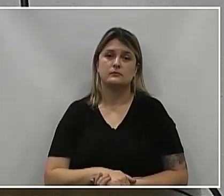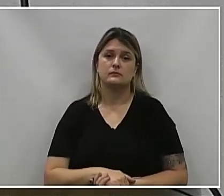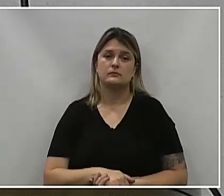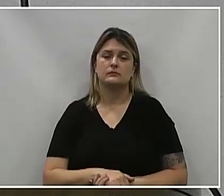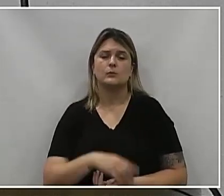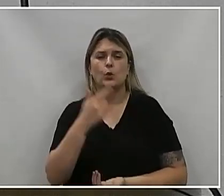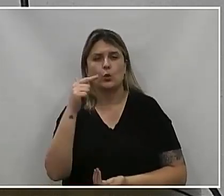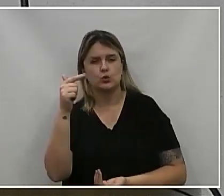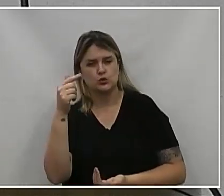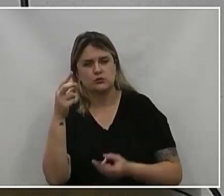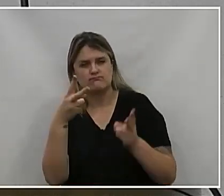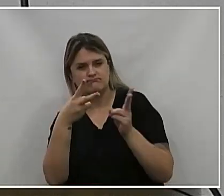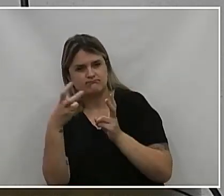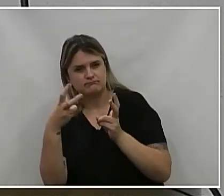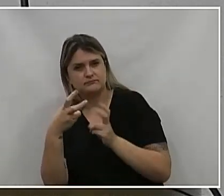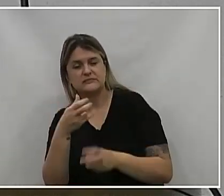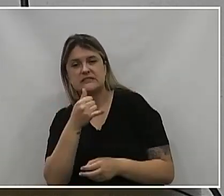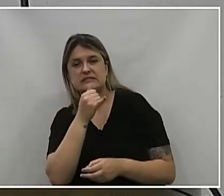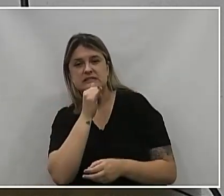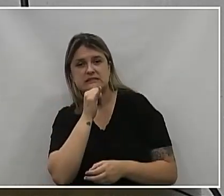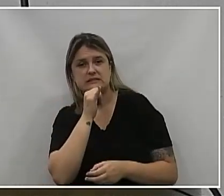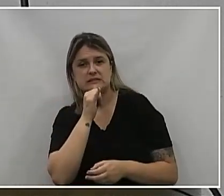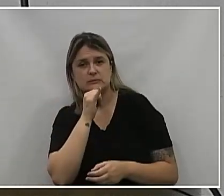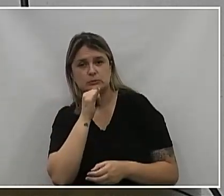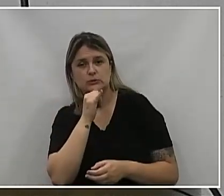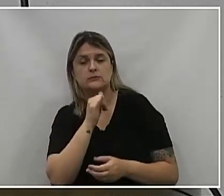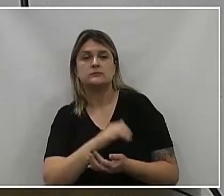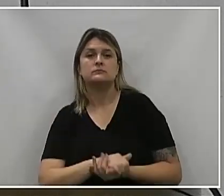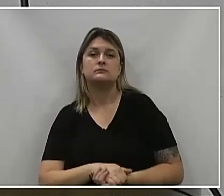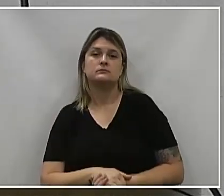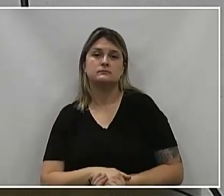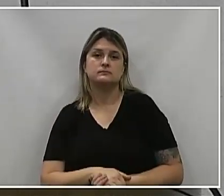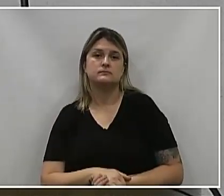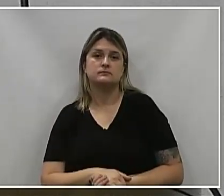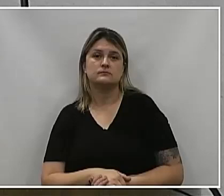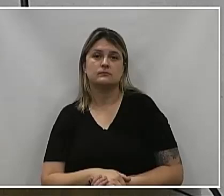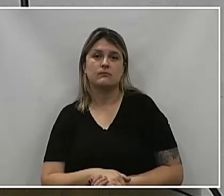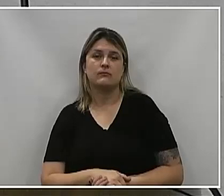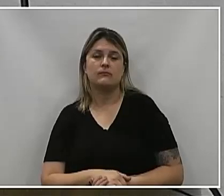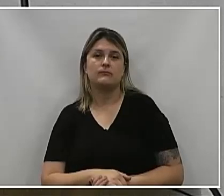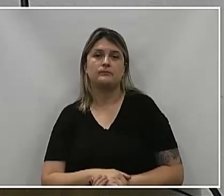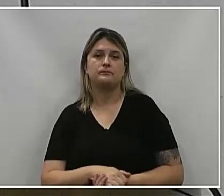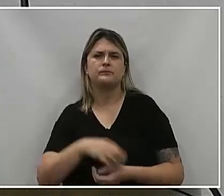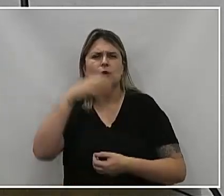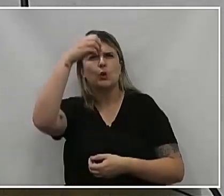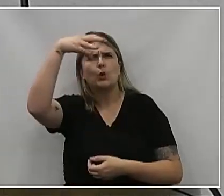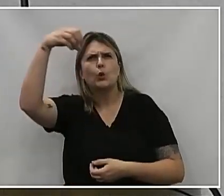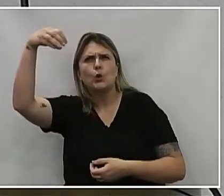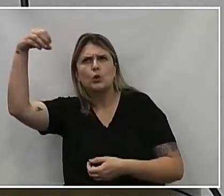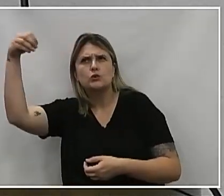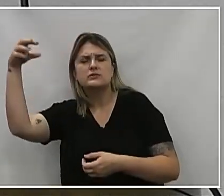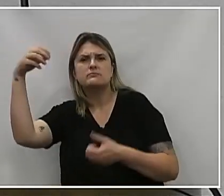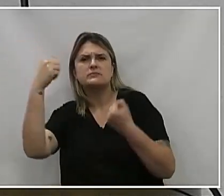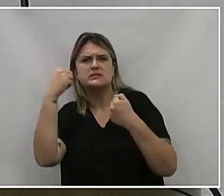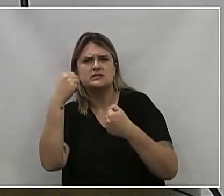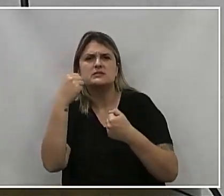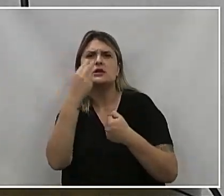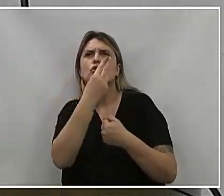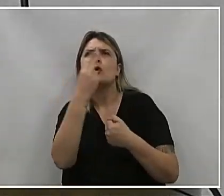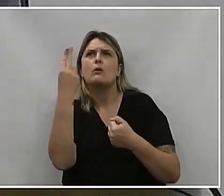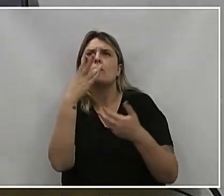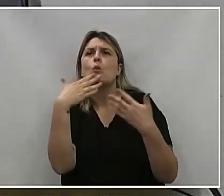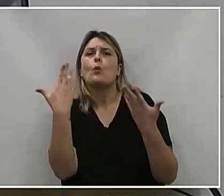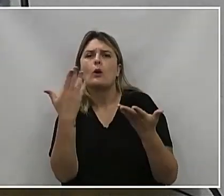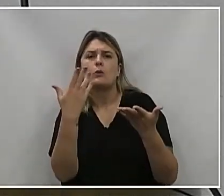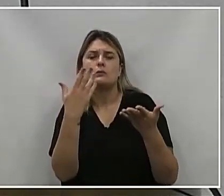Passando por outros pontos, né? Por exemplo, a parte aqui de especificação de iluminação de destaque, né? Era previsto em